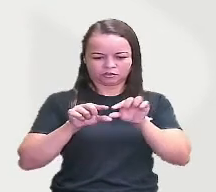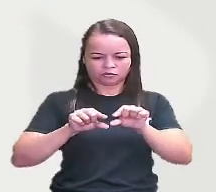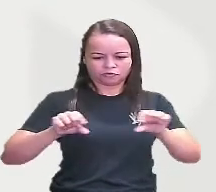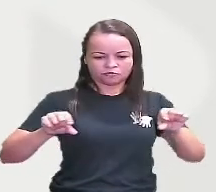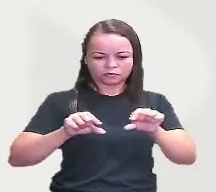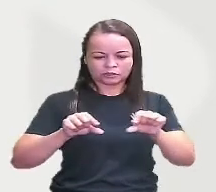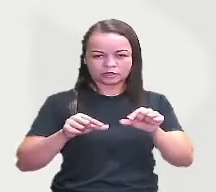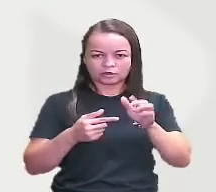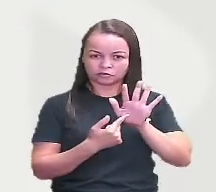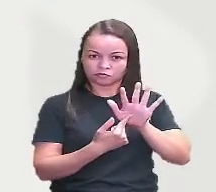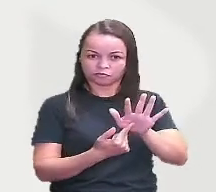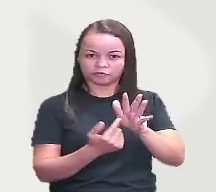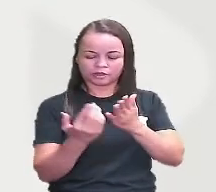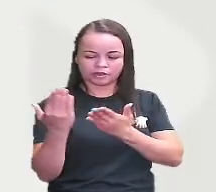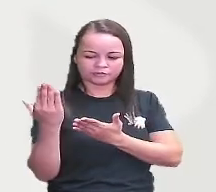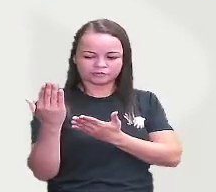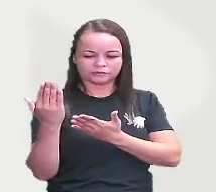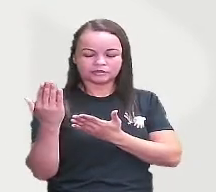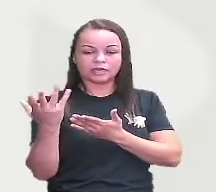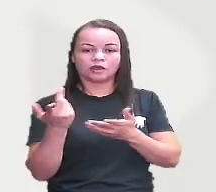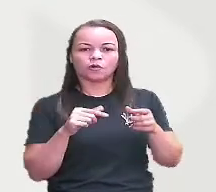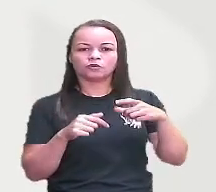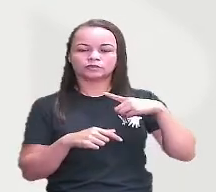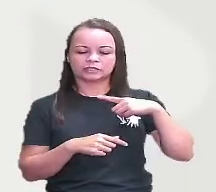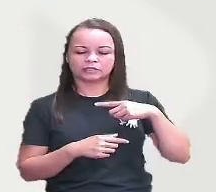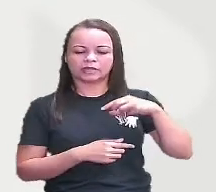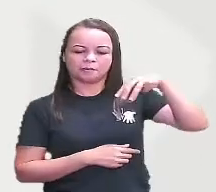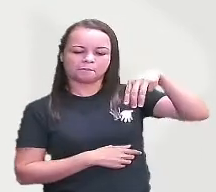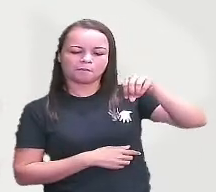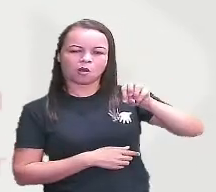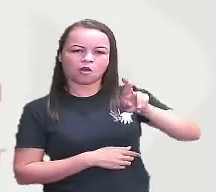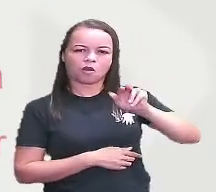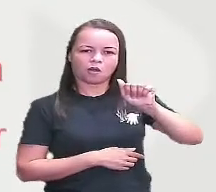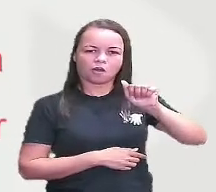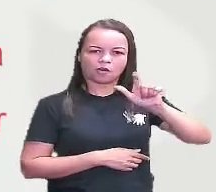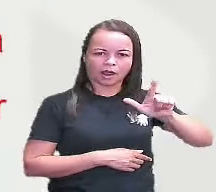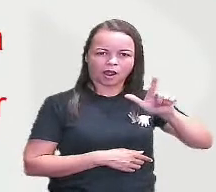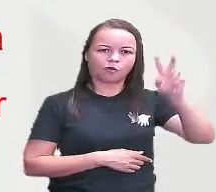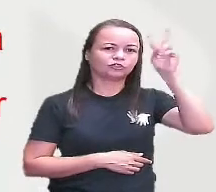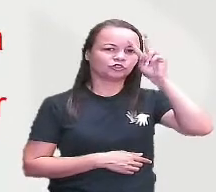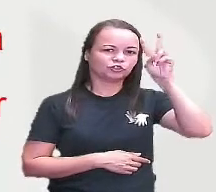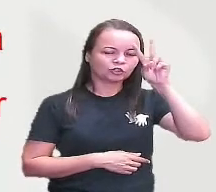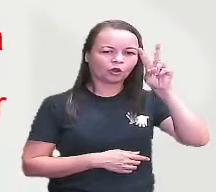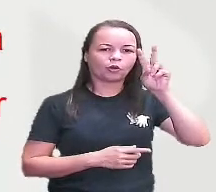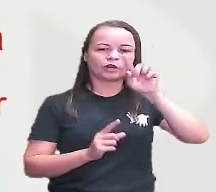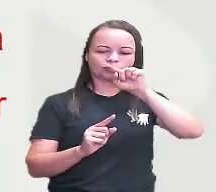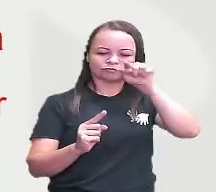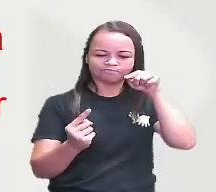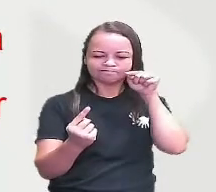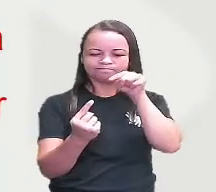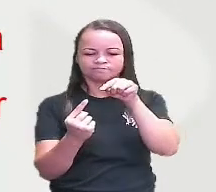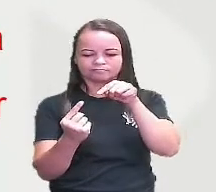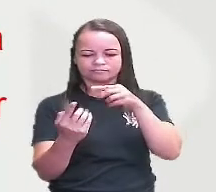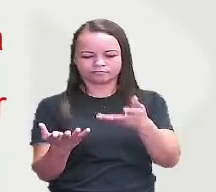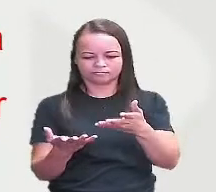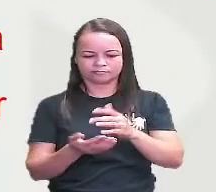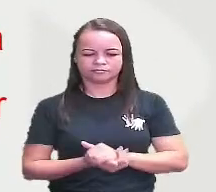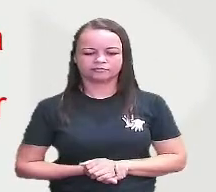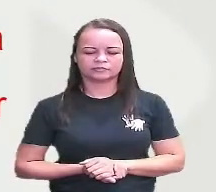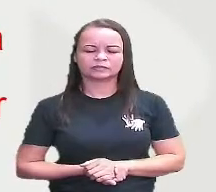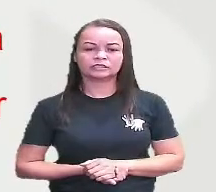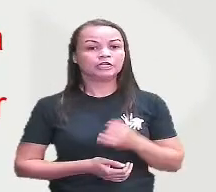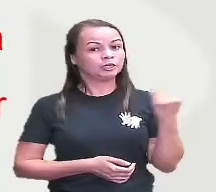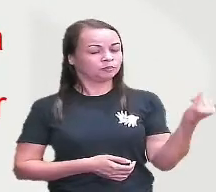do texto, onde tem assim, moral da história. Algo importante para que